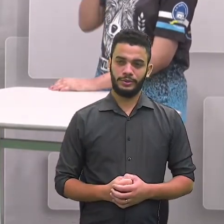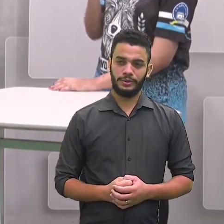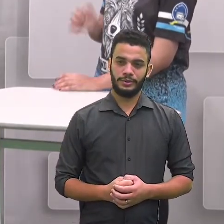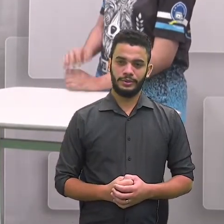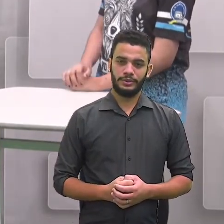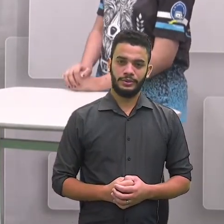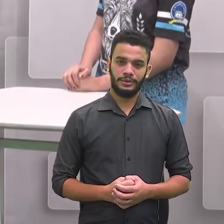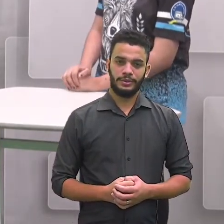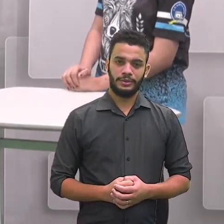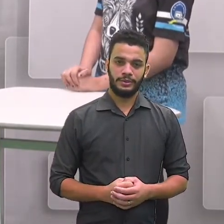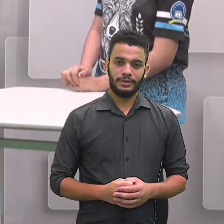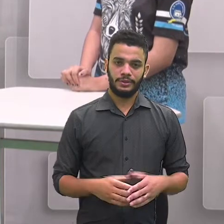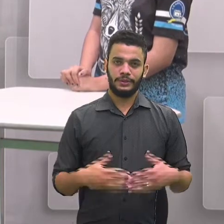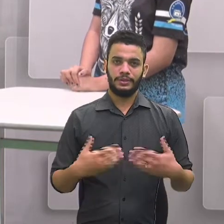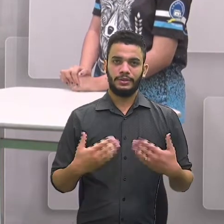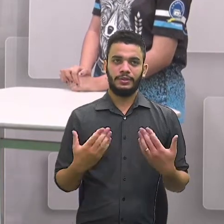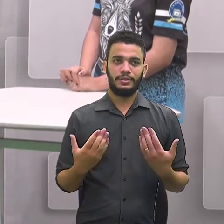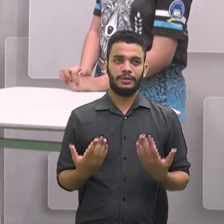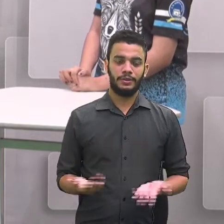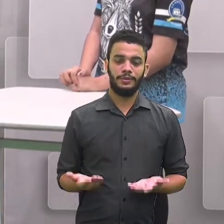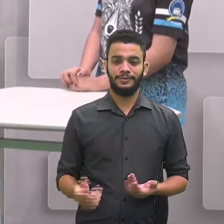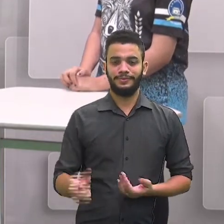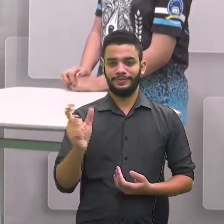É, gente.